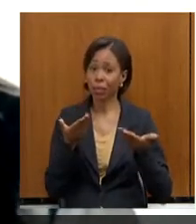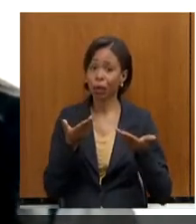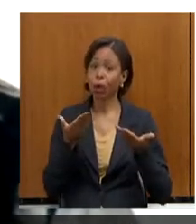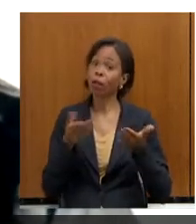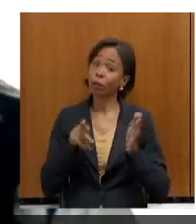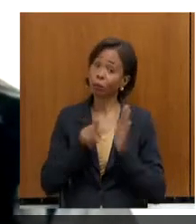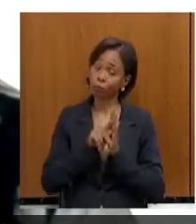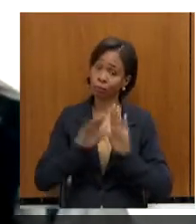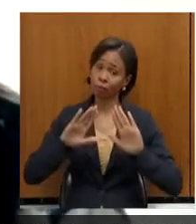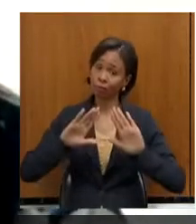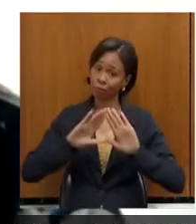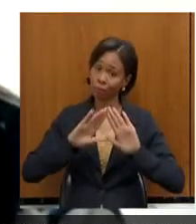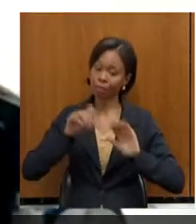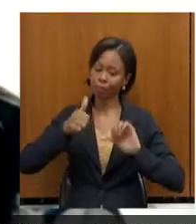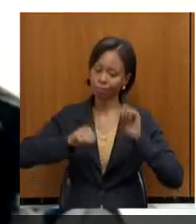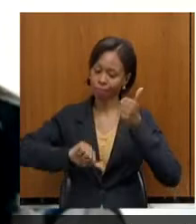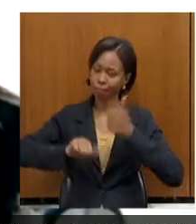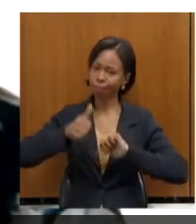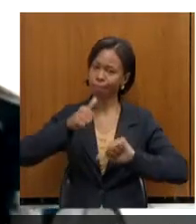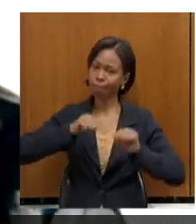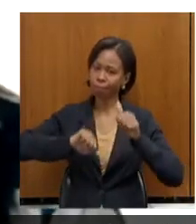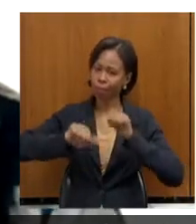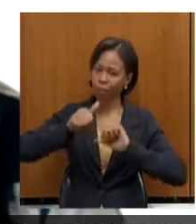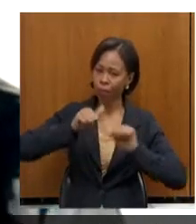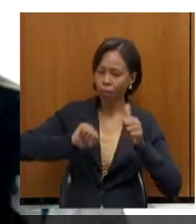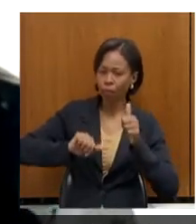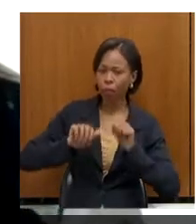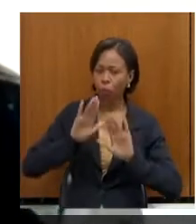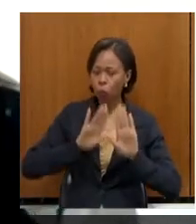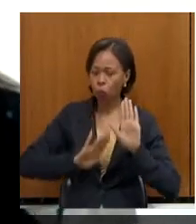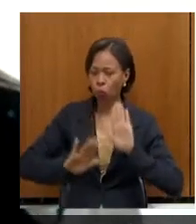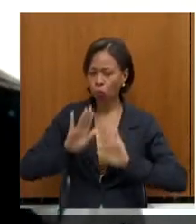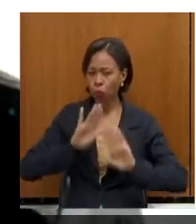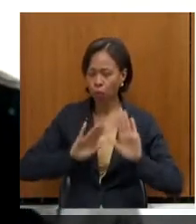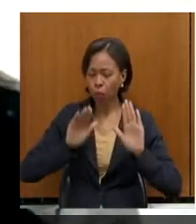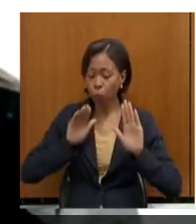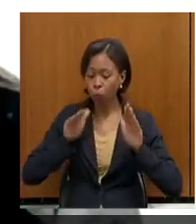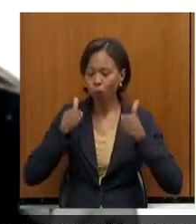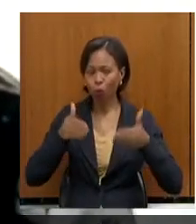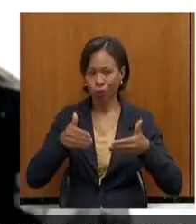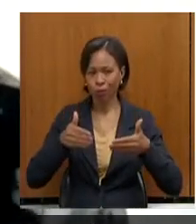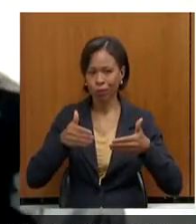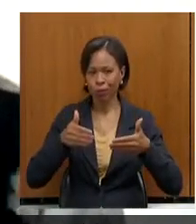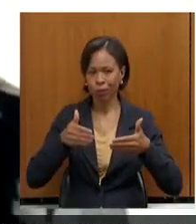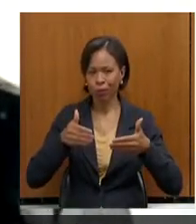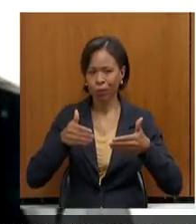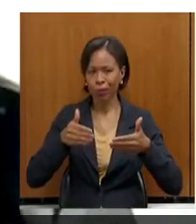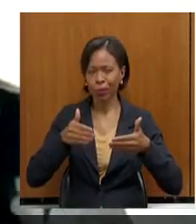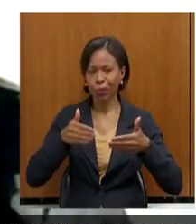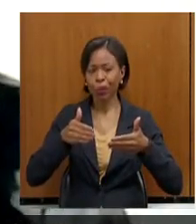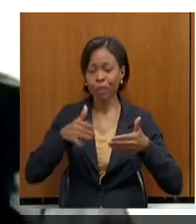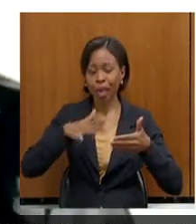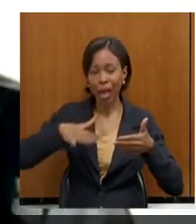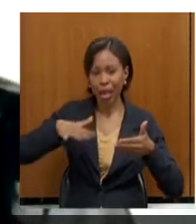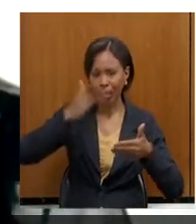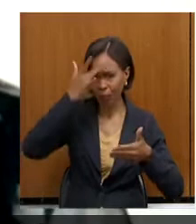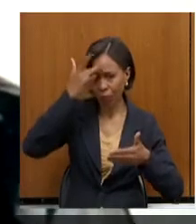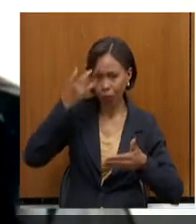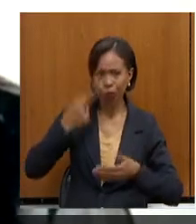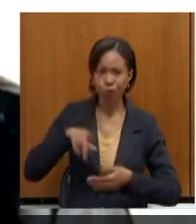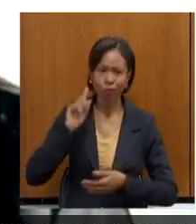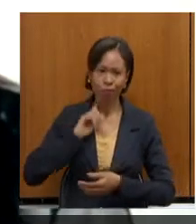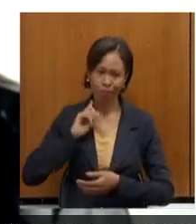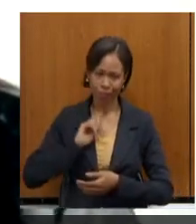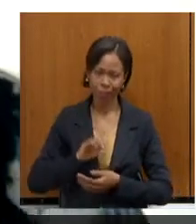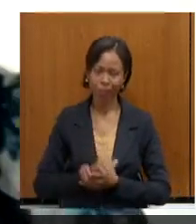Assembleia que tem certeza que fará isso com muito critério muito cuidado com foco no que é melhor para a população de Minas e na universalização obrigado